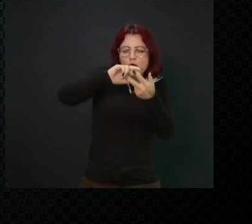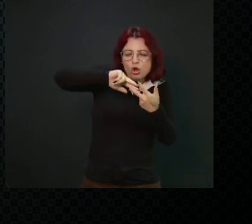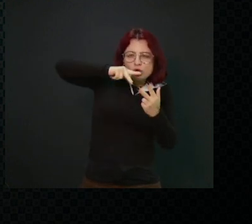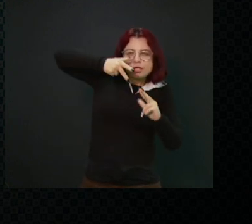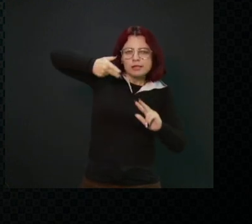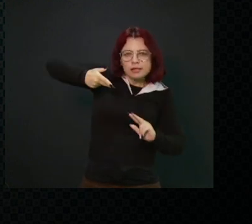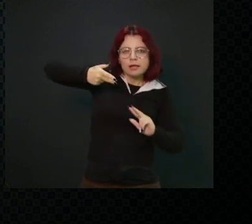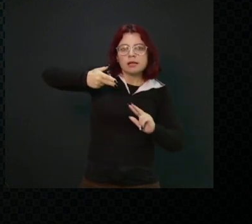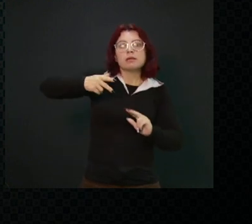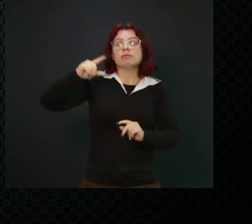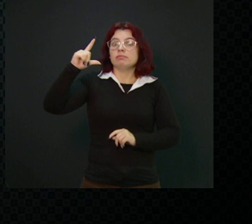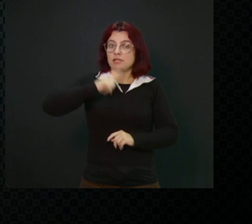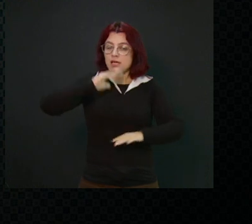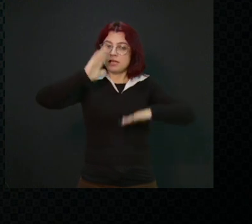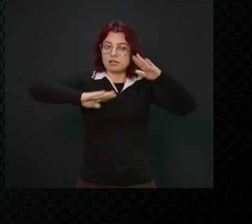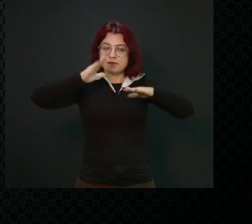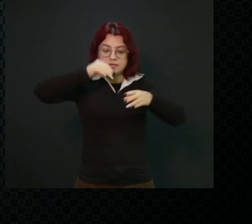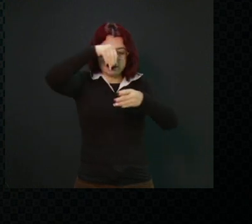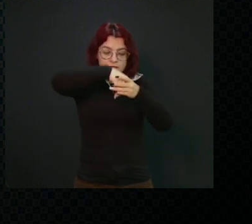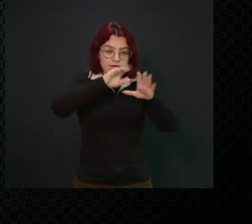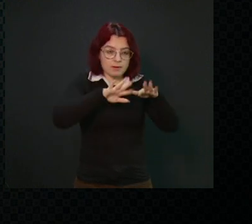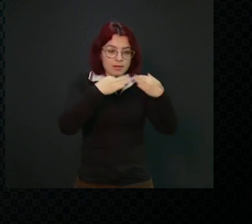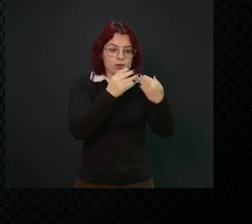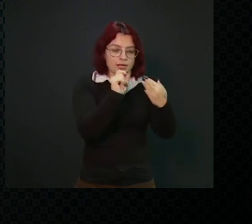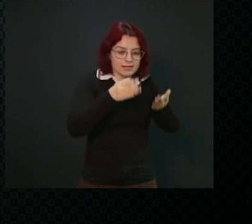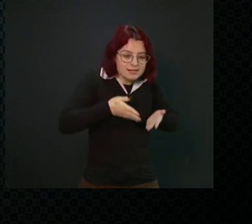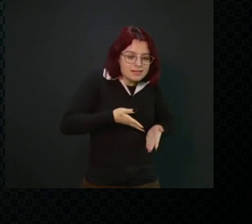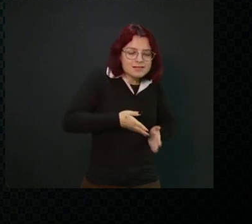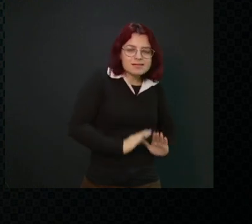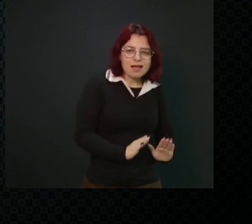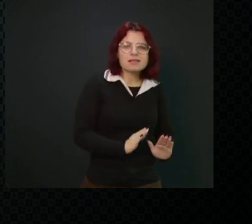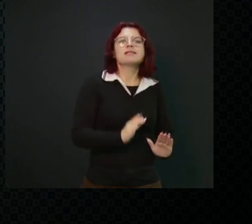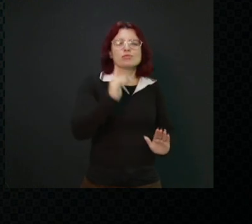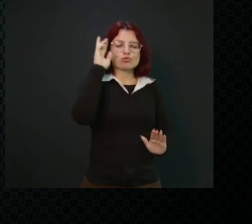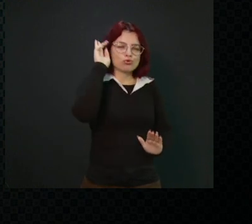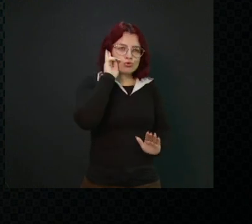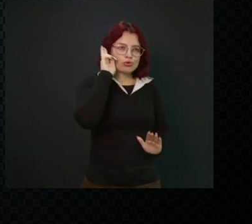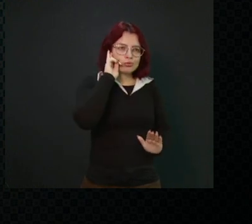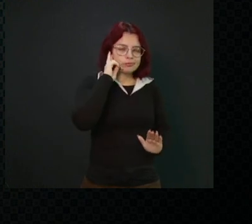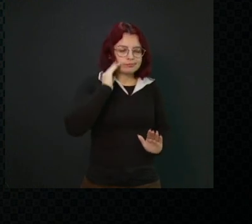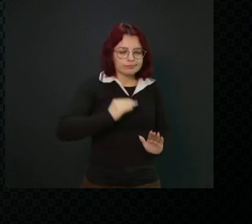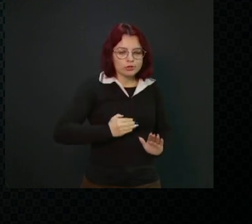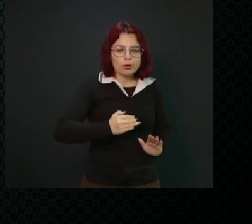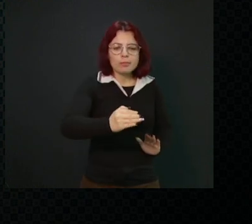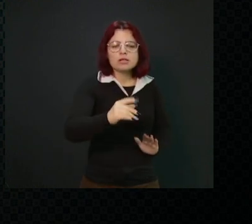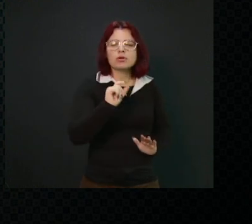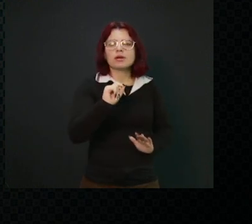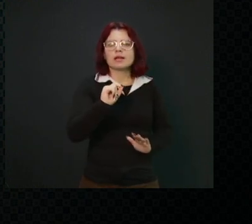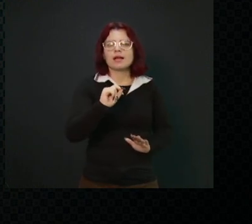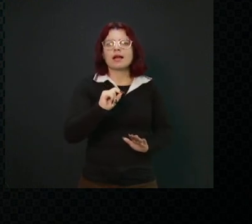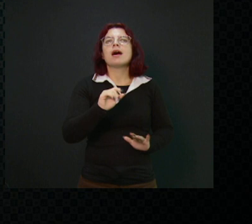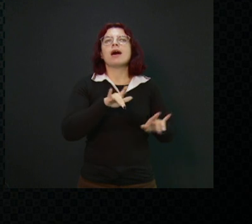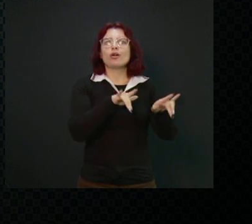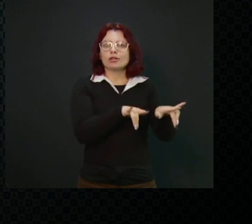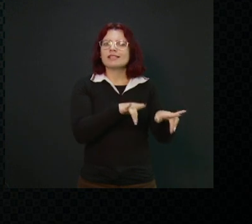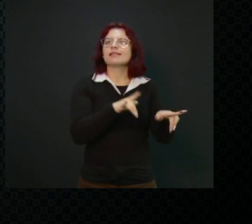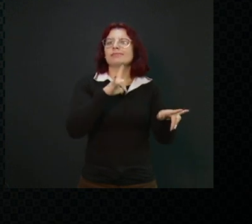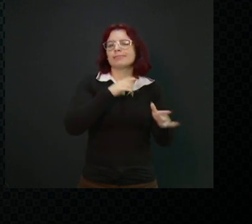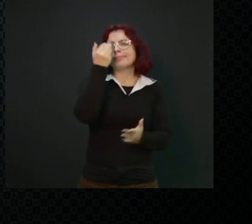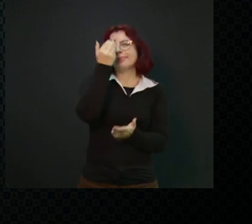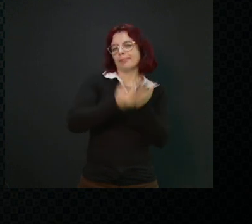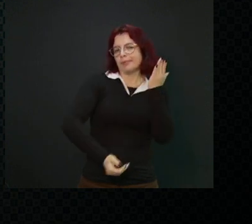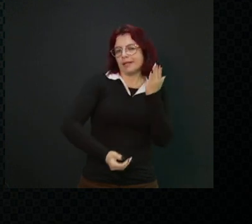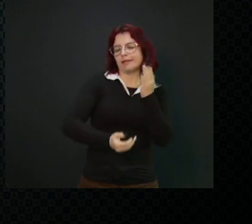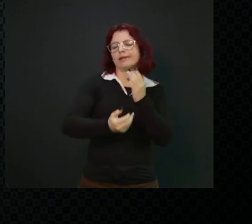que o sujeito nasce surdo e no começo da adolescência ele começa a perder a visão por conta